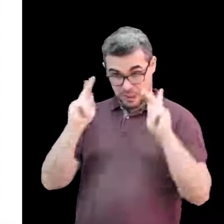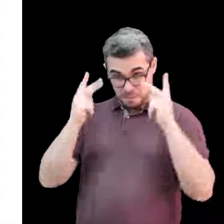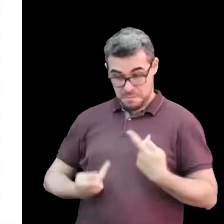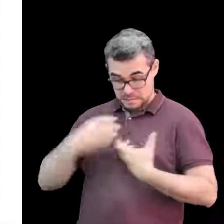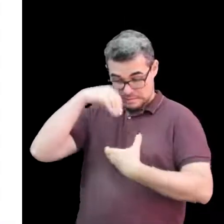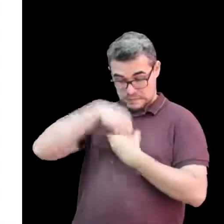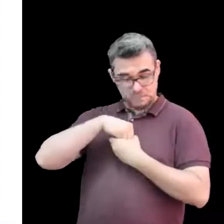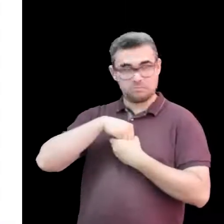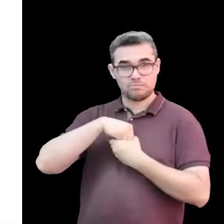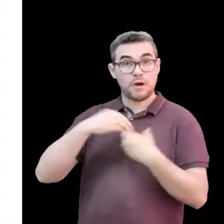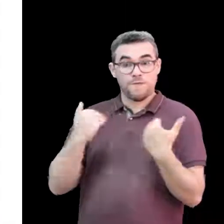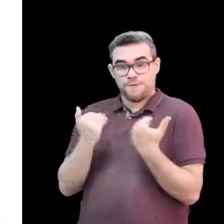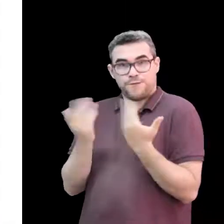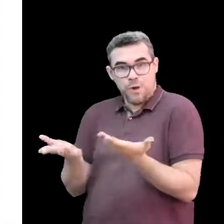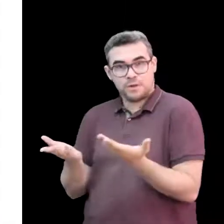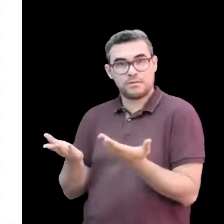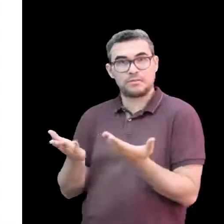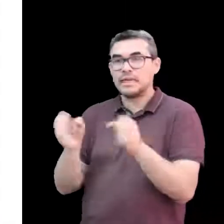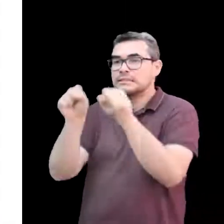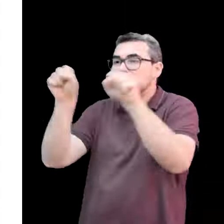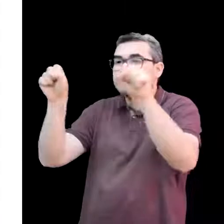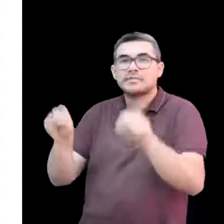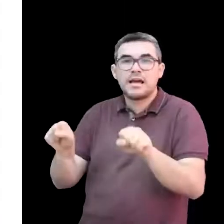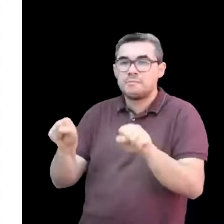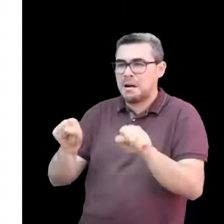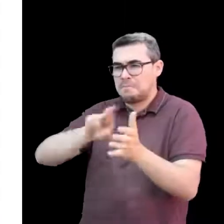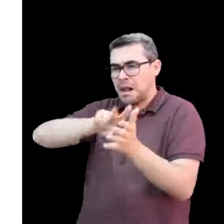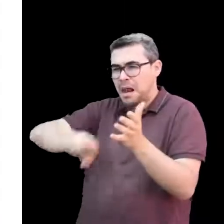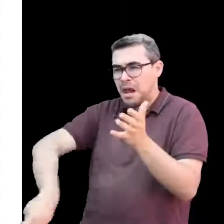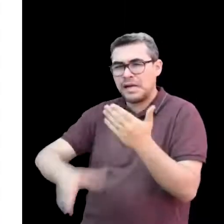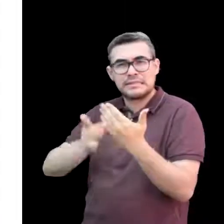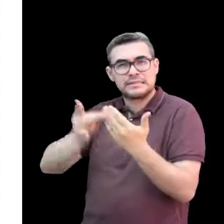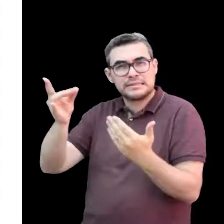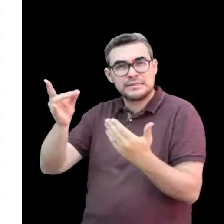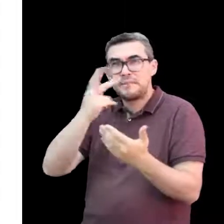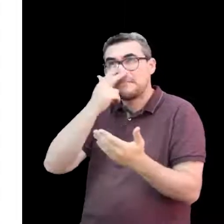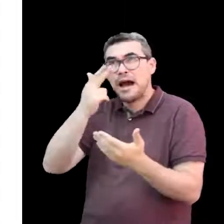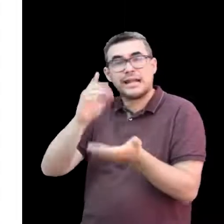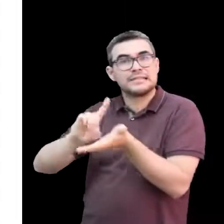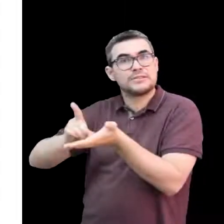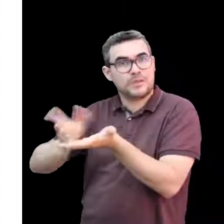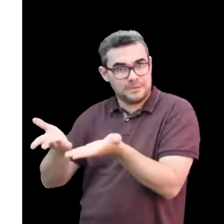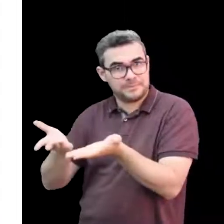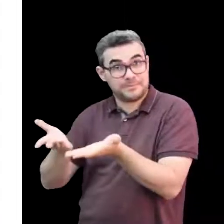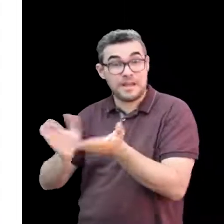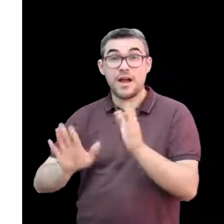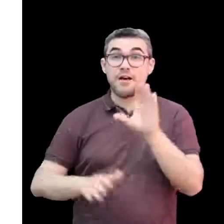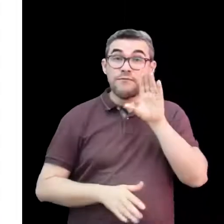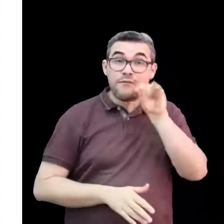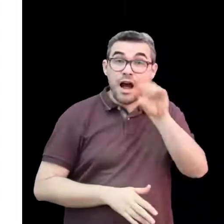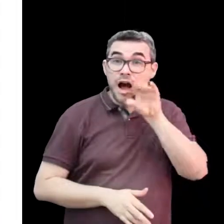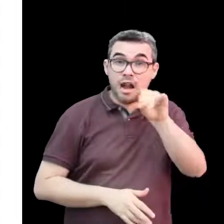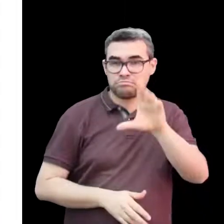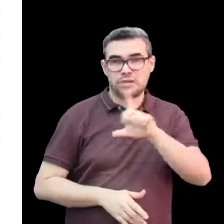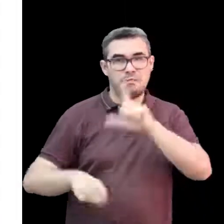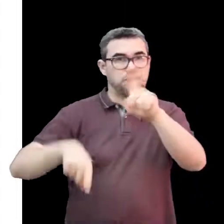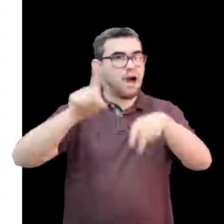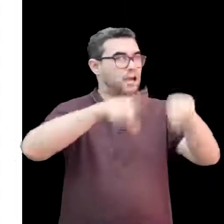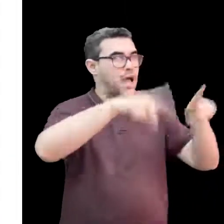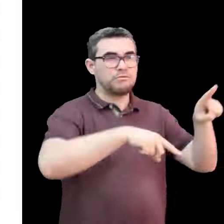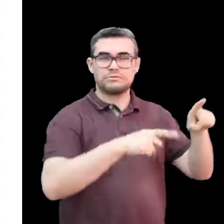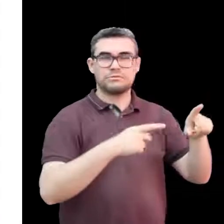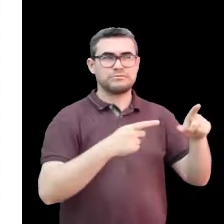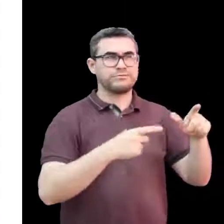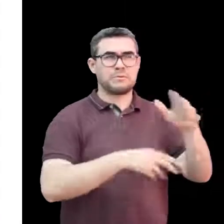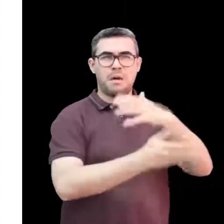homogêneo de signos que exprimem ideias, como um dicionário gigante. A fala, ao contrário, é multifacetada,